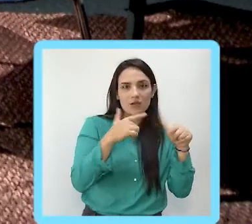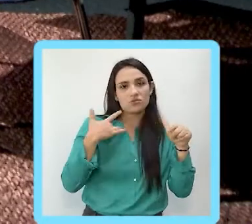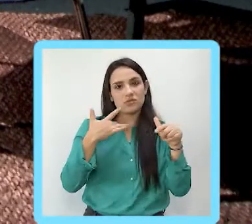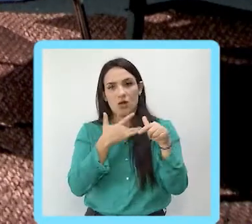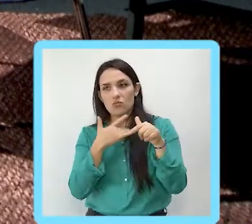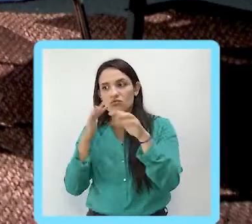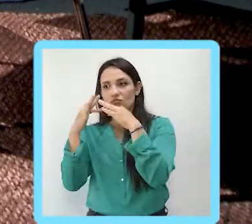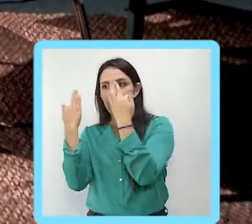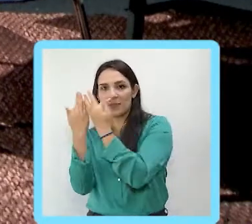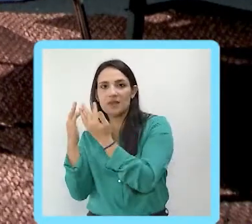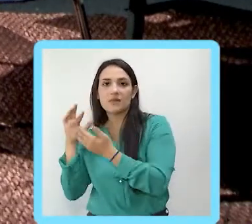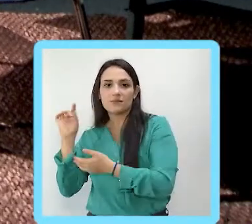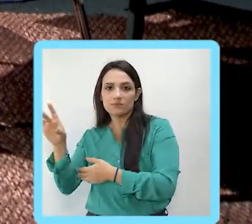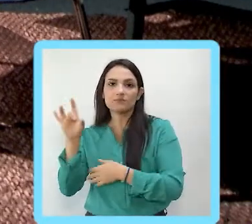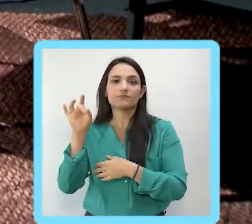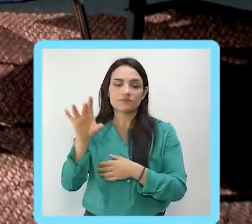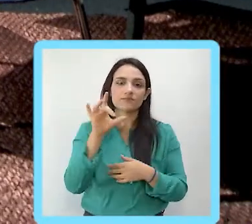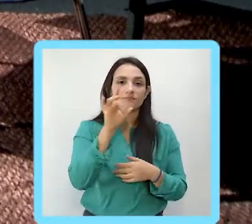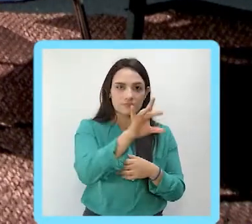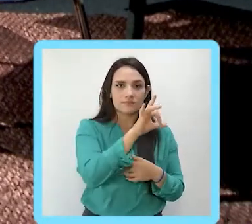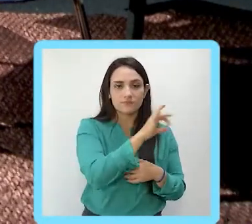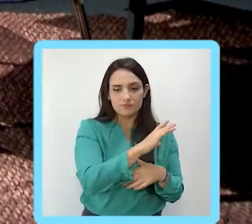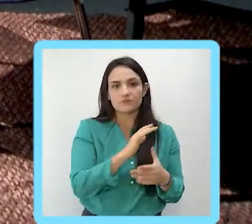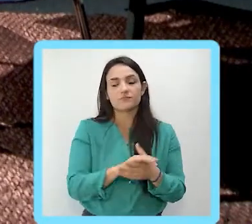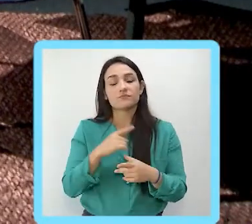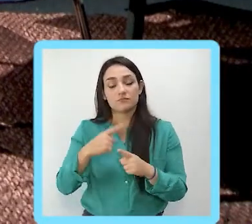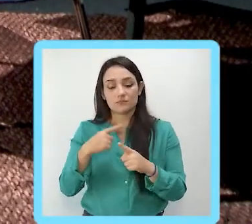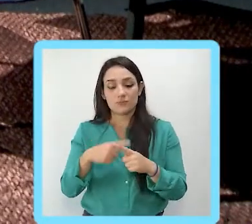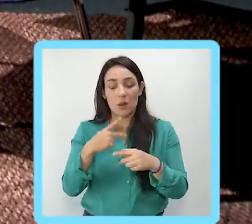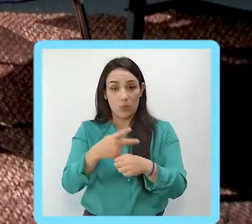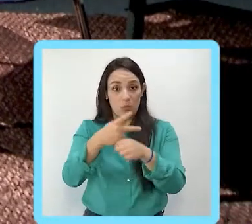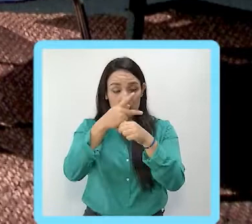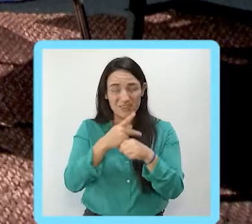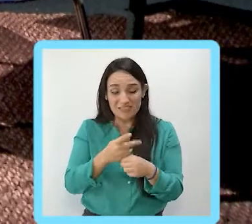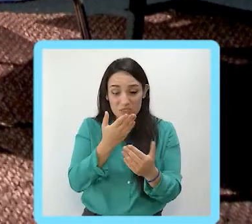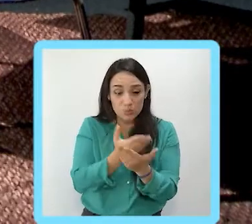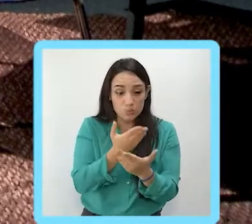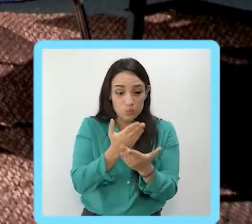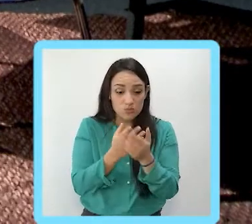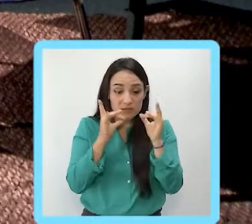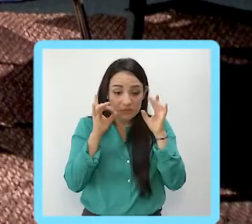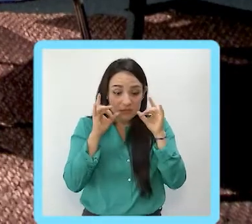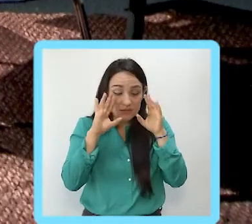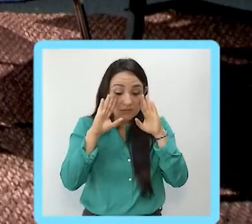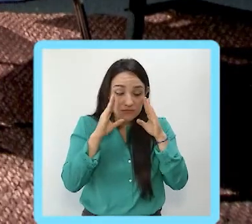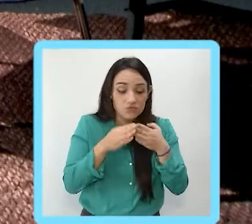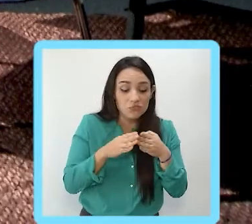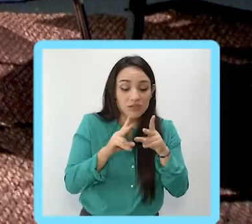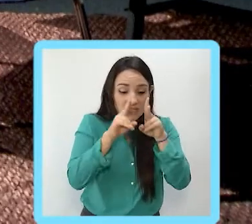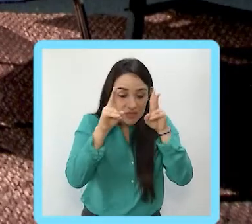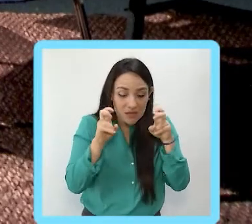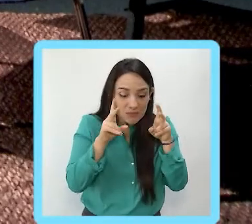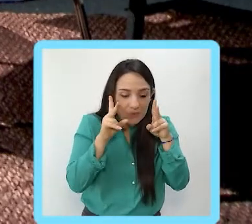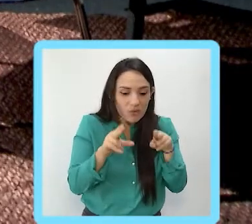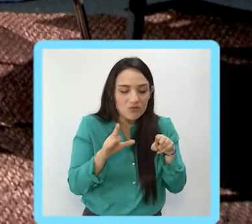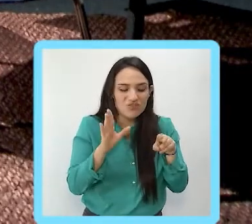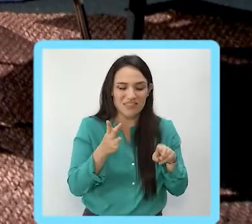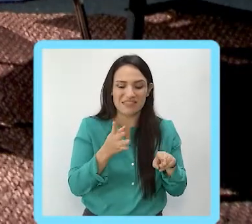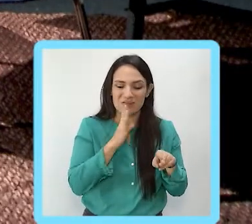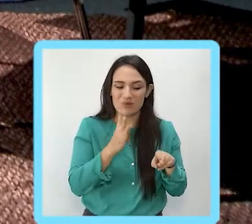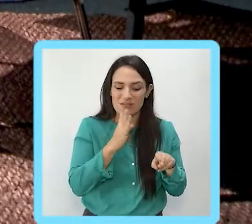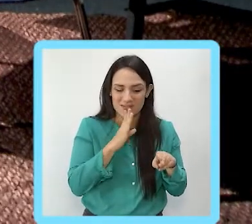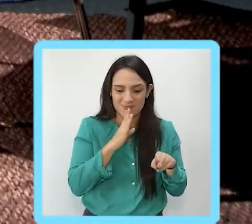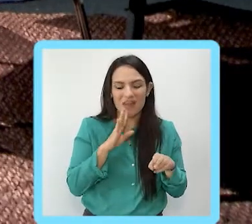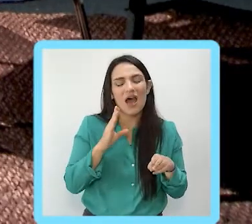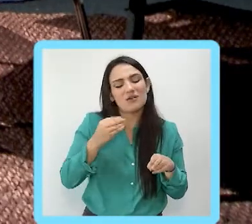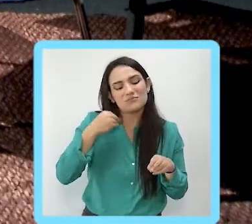ganha em escala, porque o procurador ele se especializa, né, os processos vão ser sempre do mesmo assunto, então ele